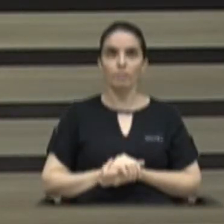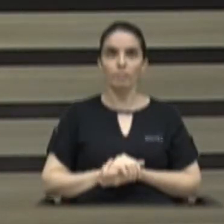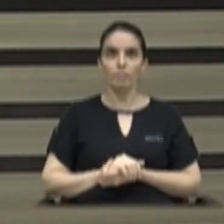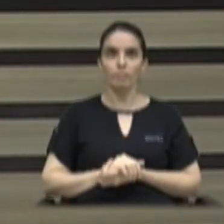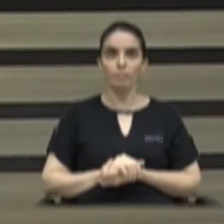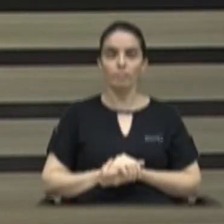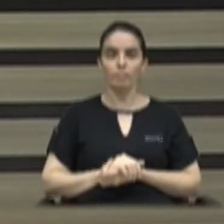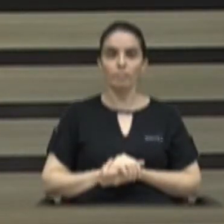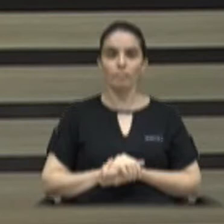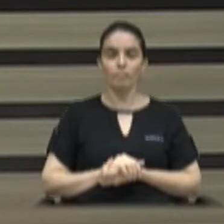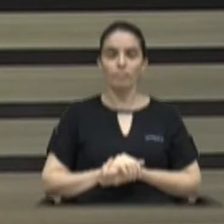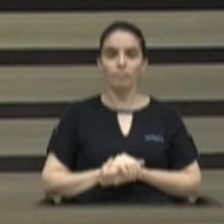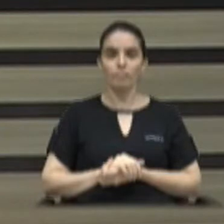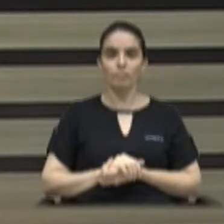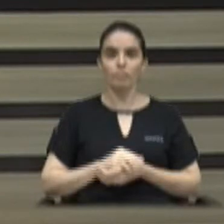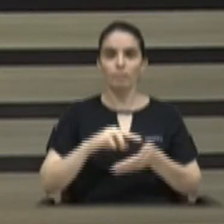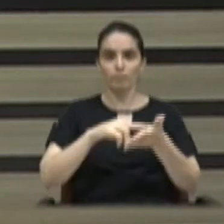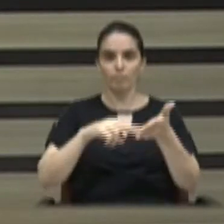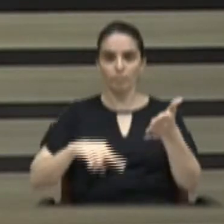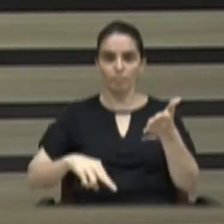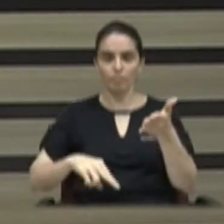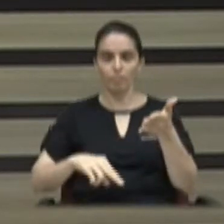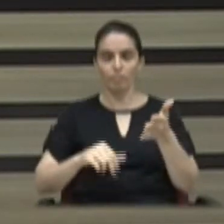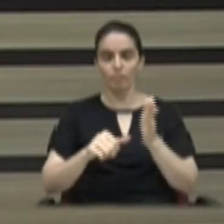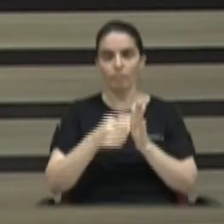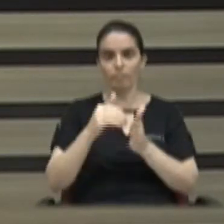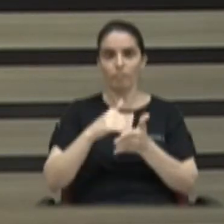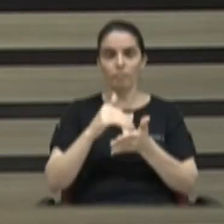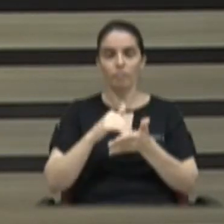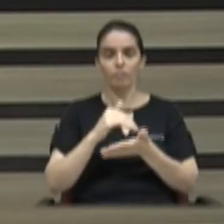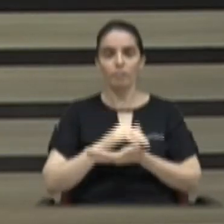A matéria a ser lida pela primeira secretária.